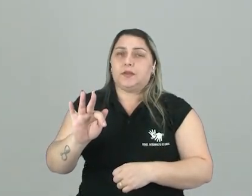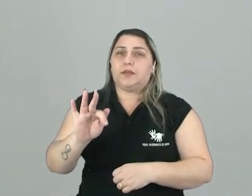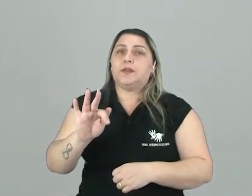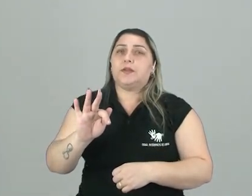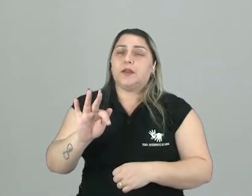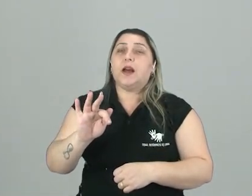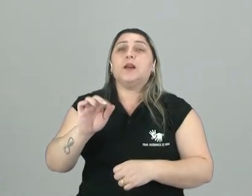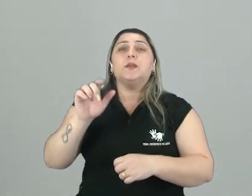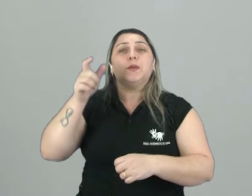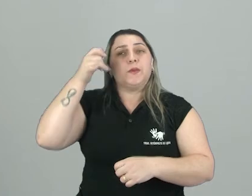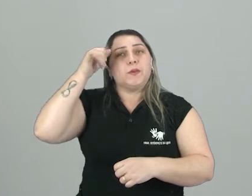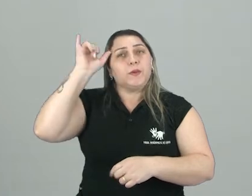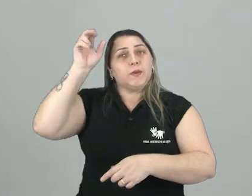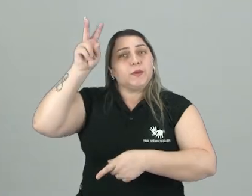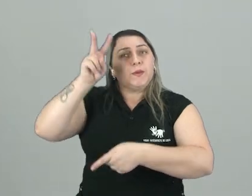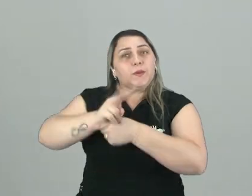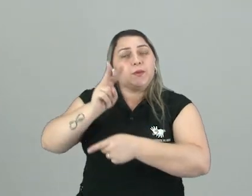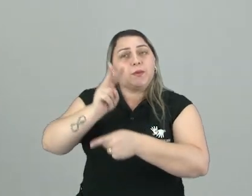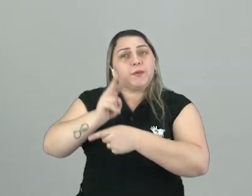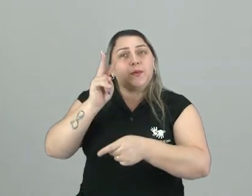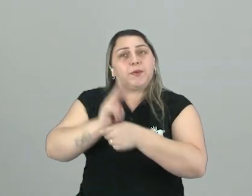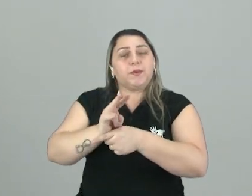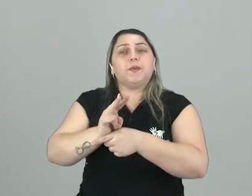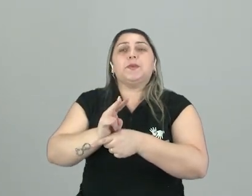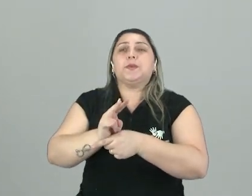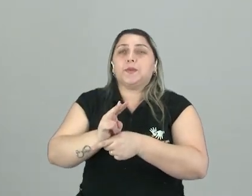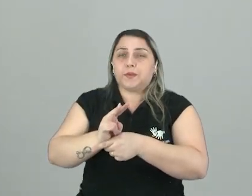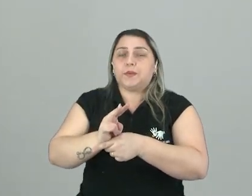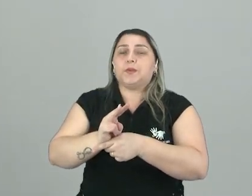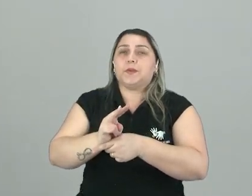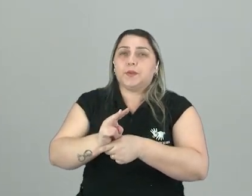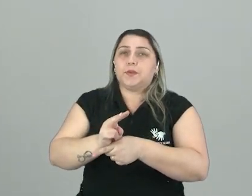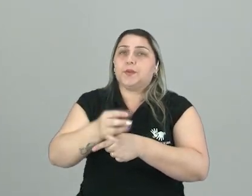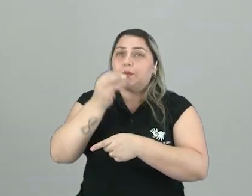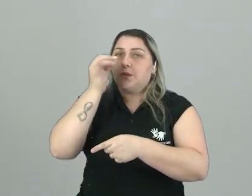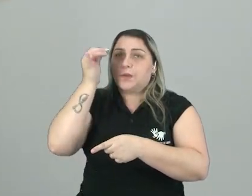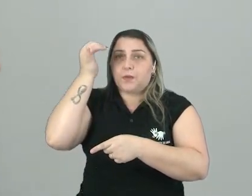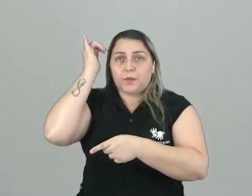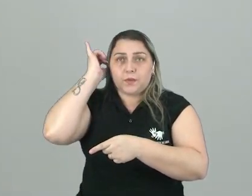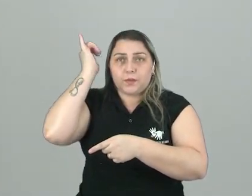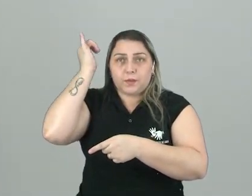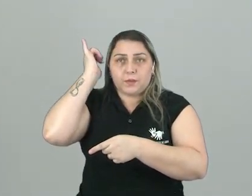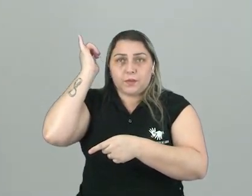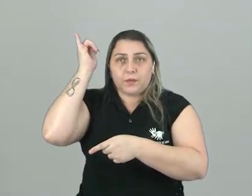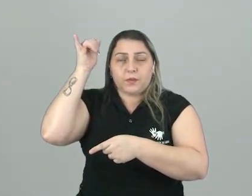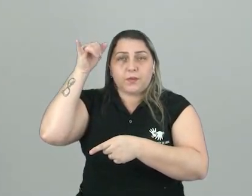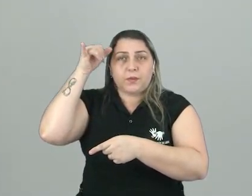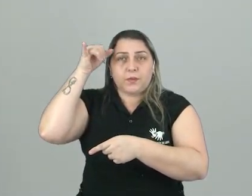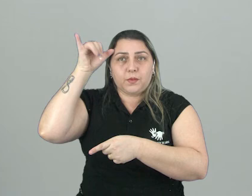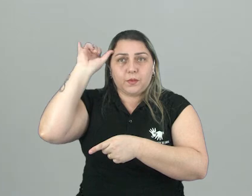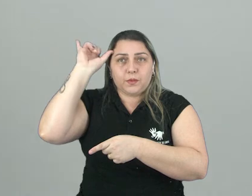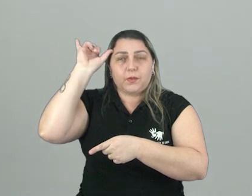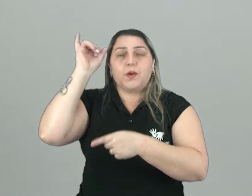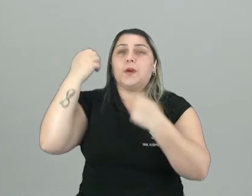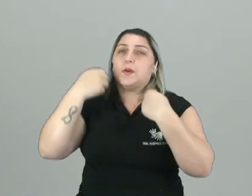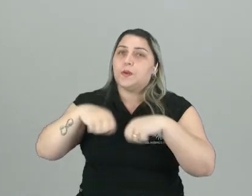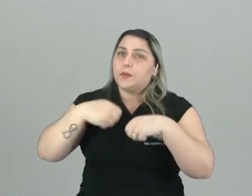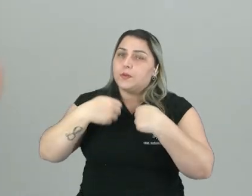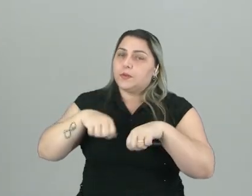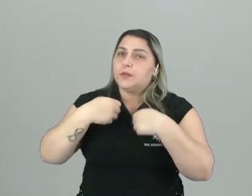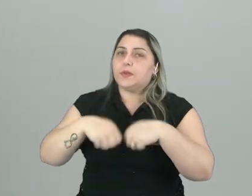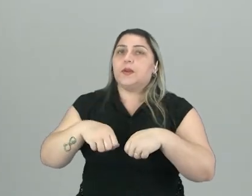implementação da agropecuária no território. E para se criar o gado, para se criar o boi, é necessário ter terra, certo? E para ter terra, eles